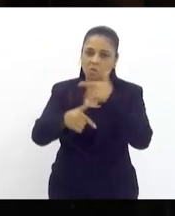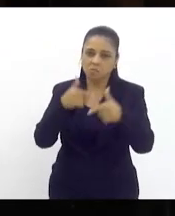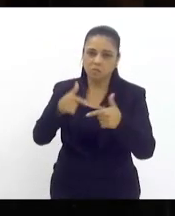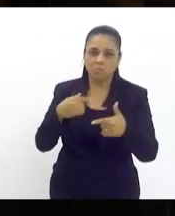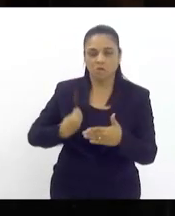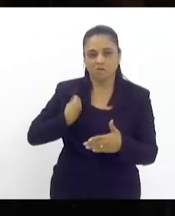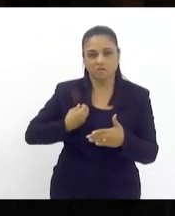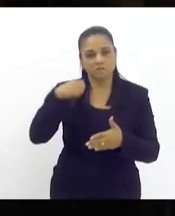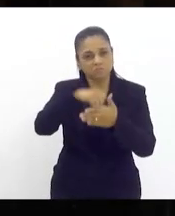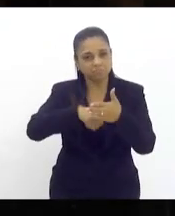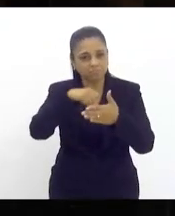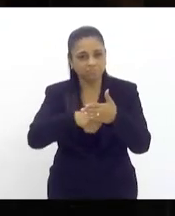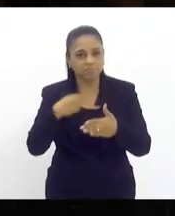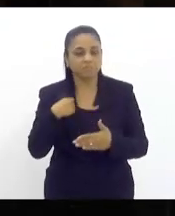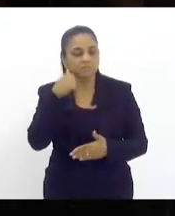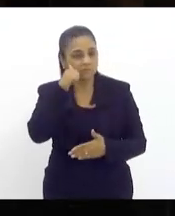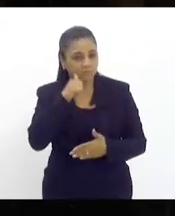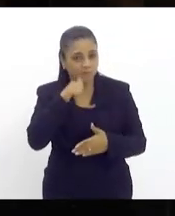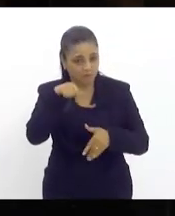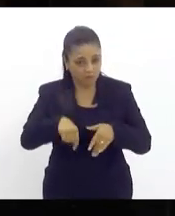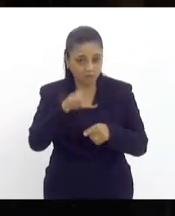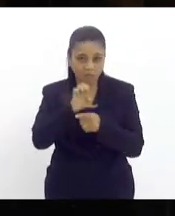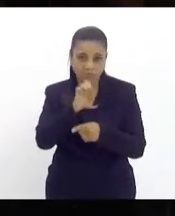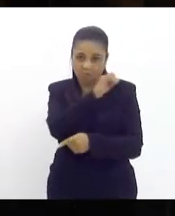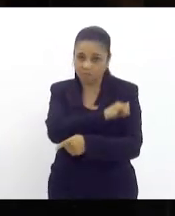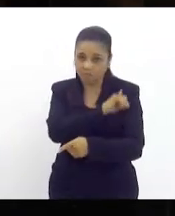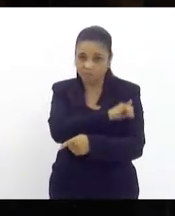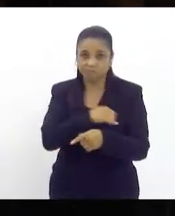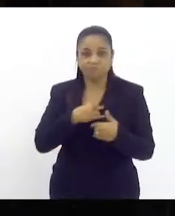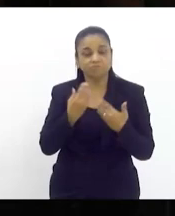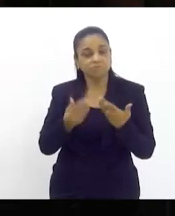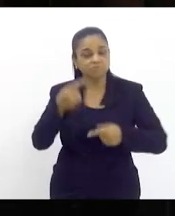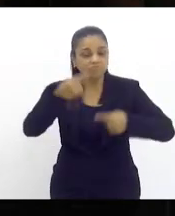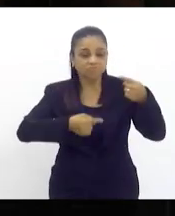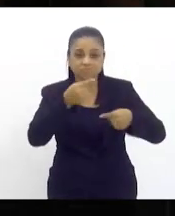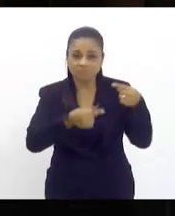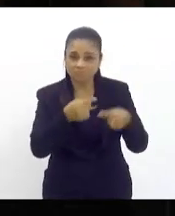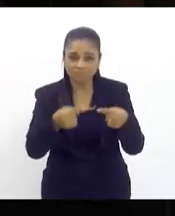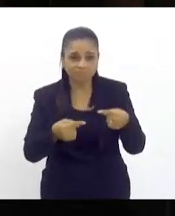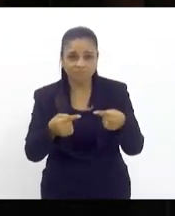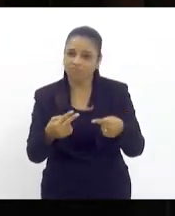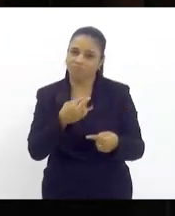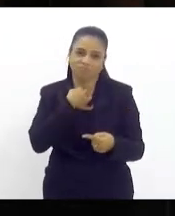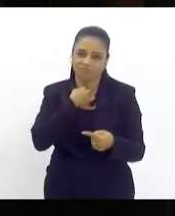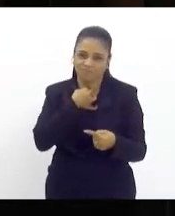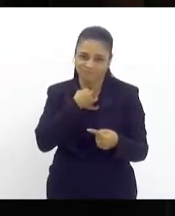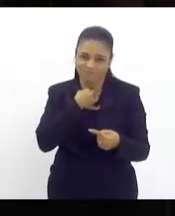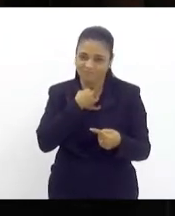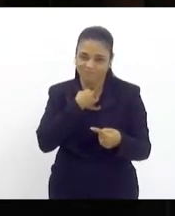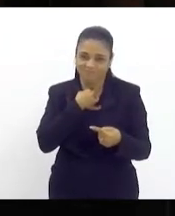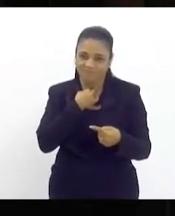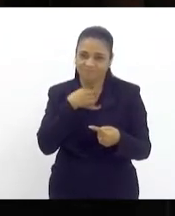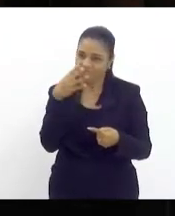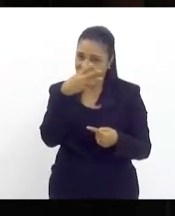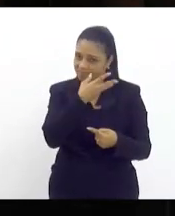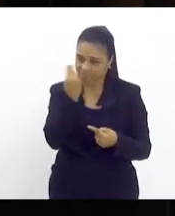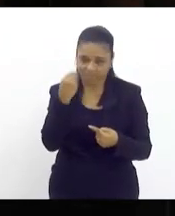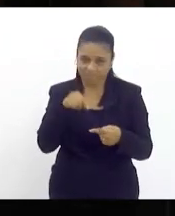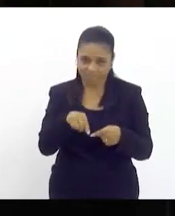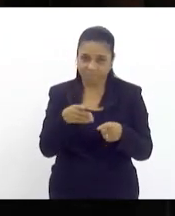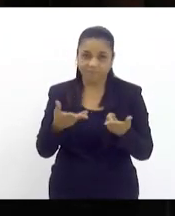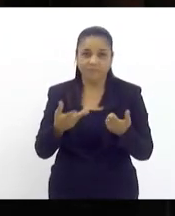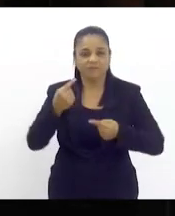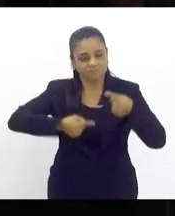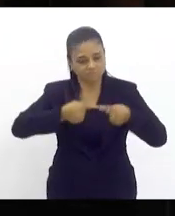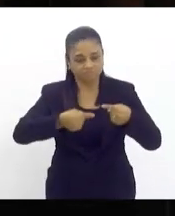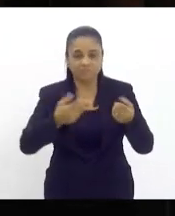no estado do Rio de Janeiro então eu não poderia deixar de trazer esse debate para cá porque considero central hoje no